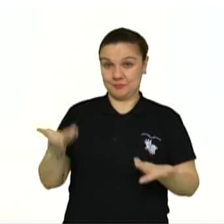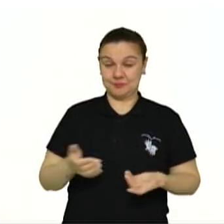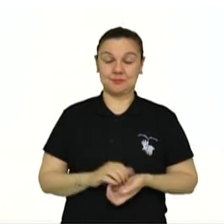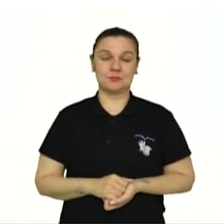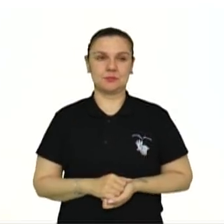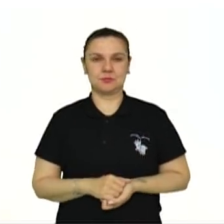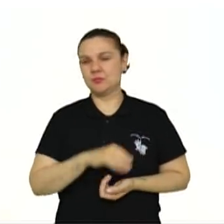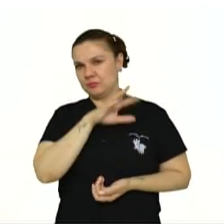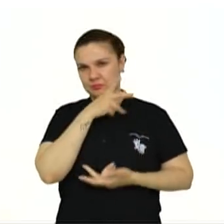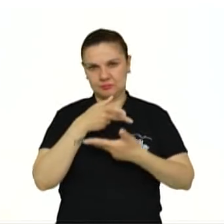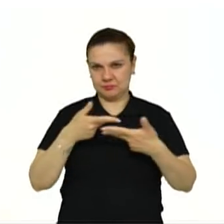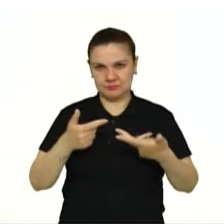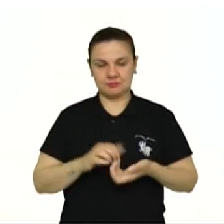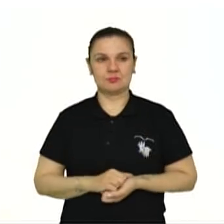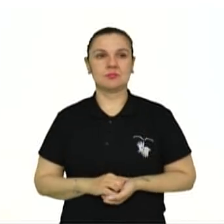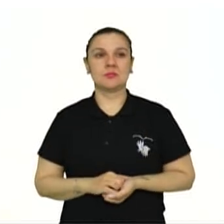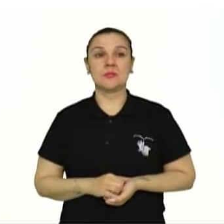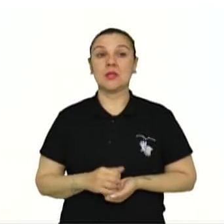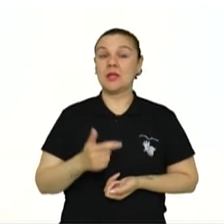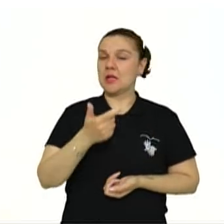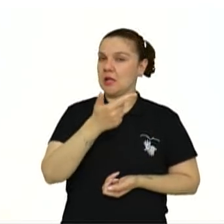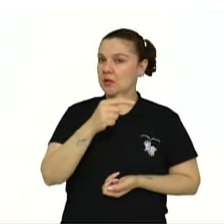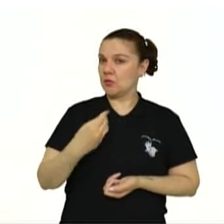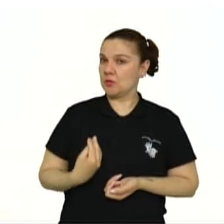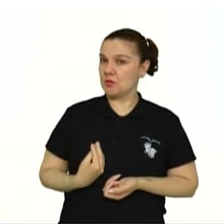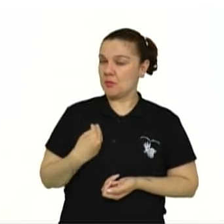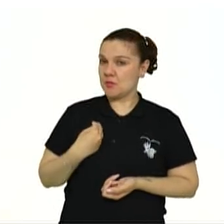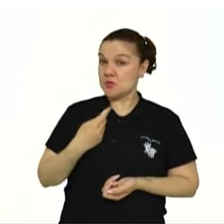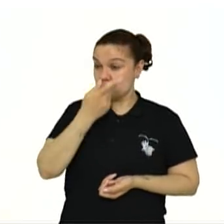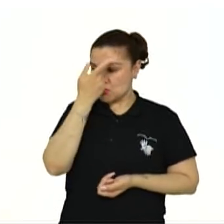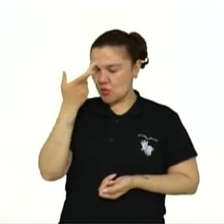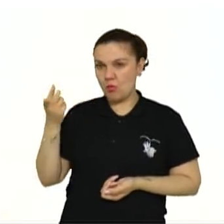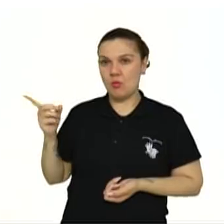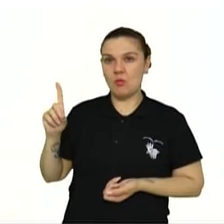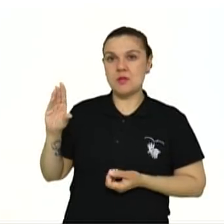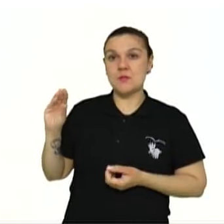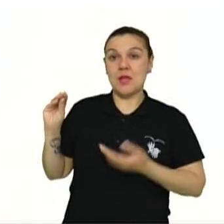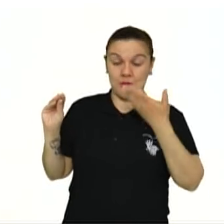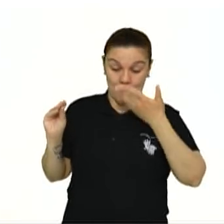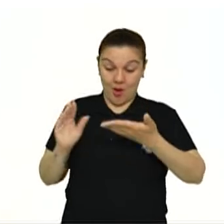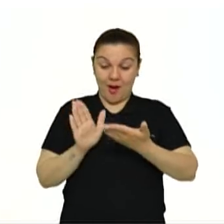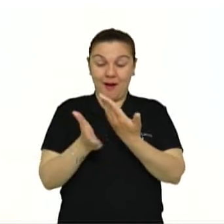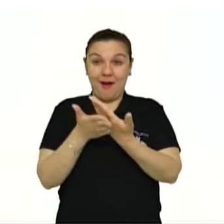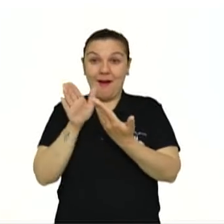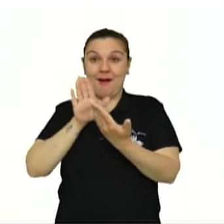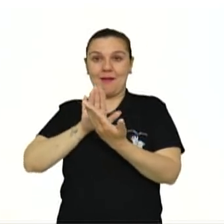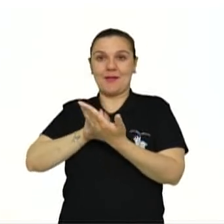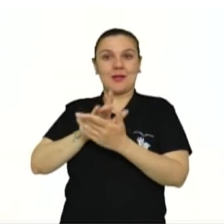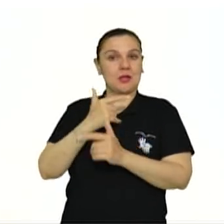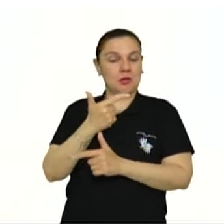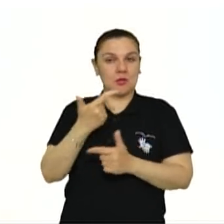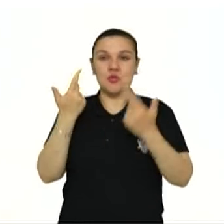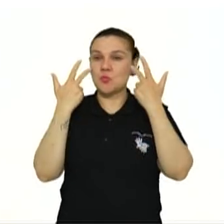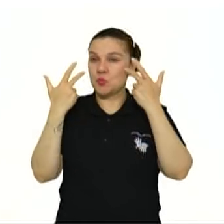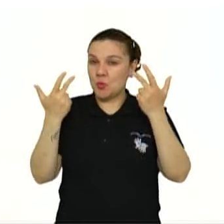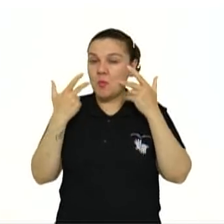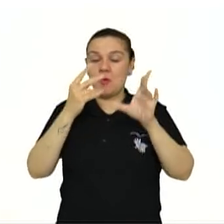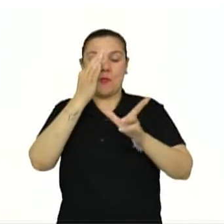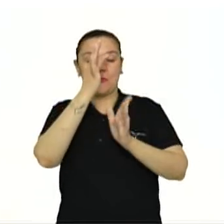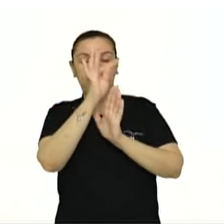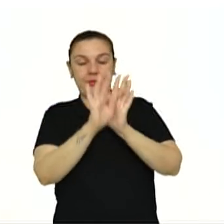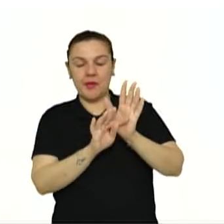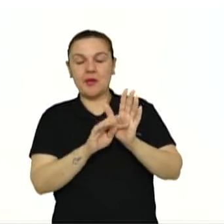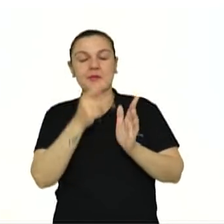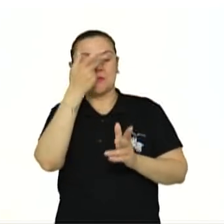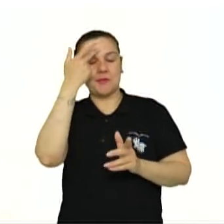beleza? Não há presença de narrador, então não é uma história, né, comum dos textos narrativos em que a